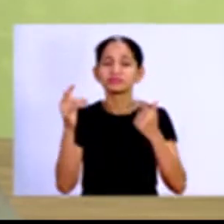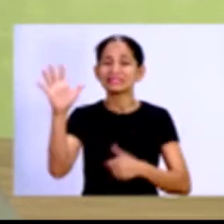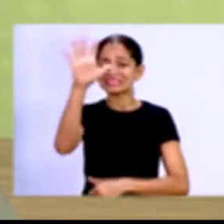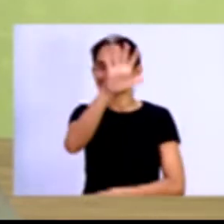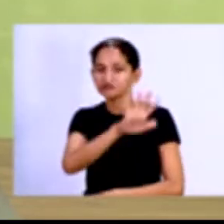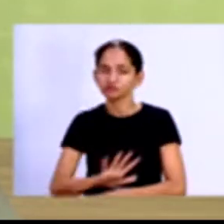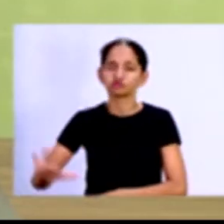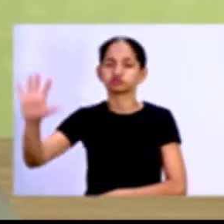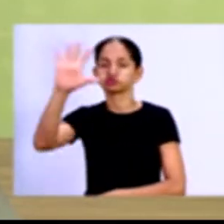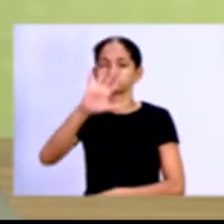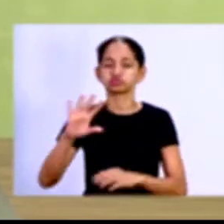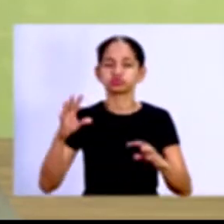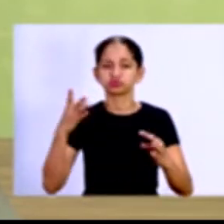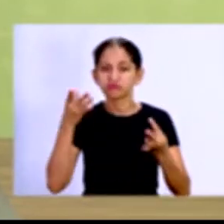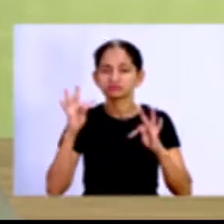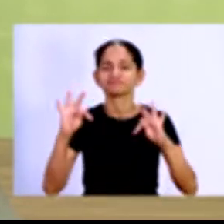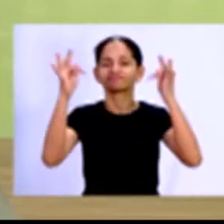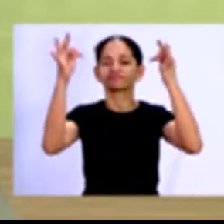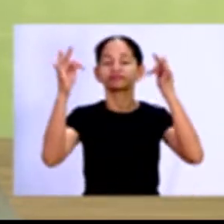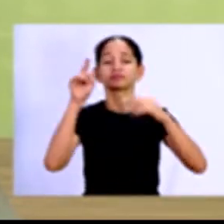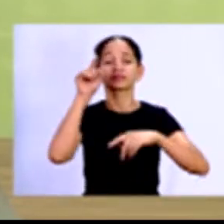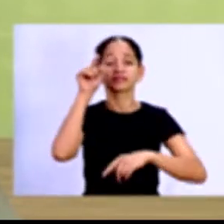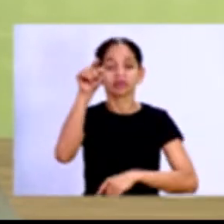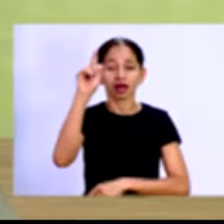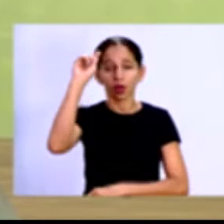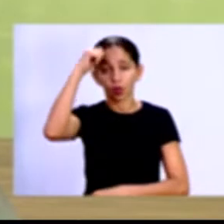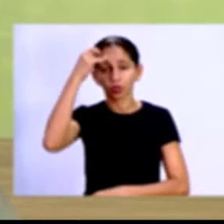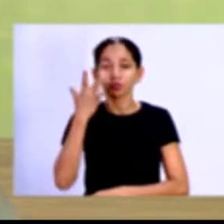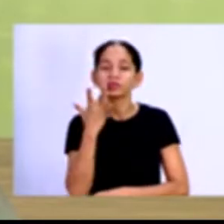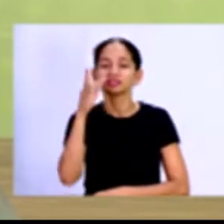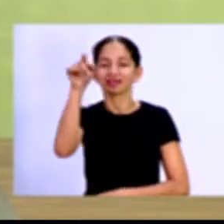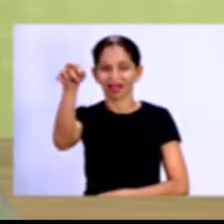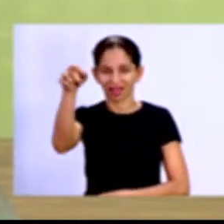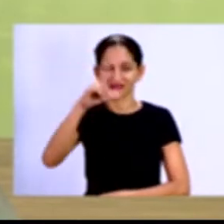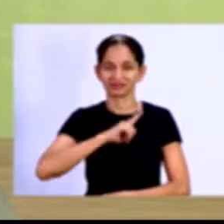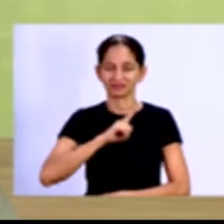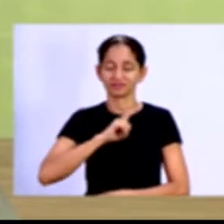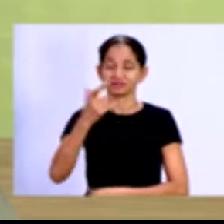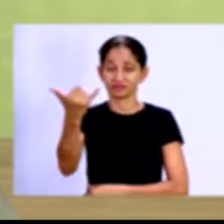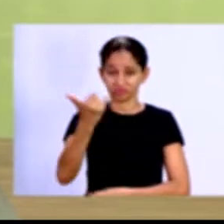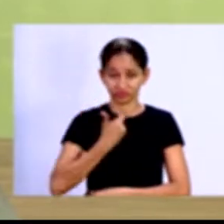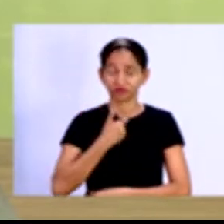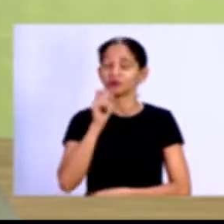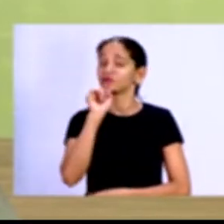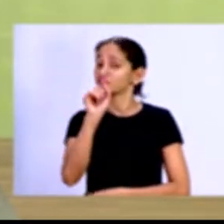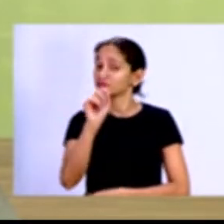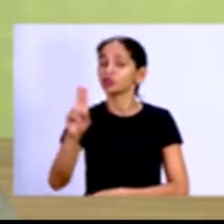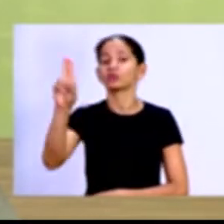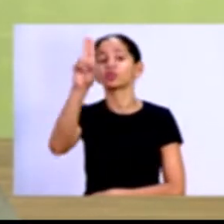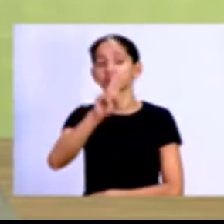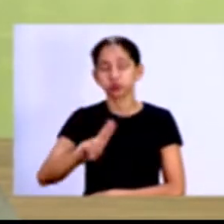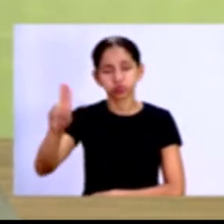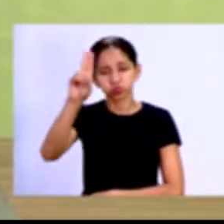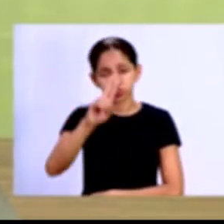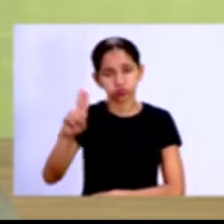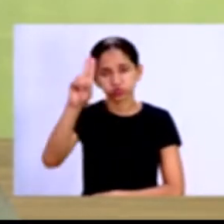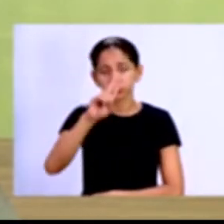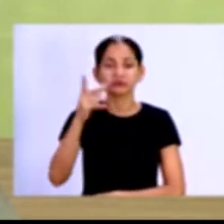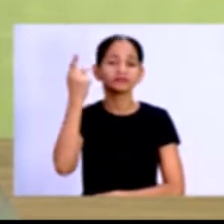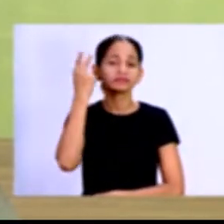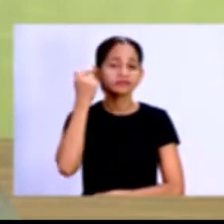ampla, que o Hélio do Polo de Ouro Preto informou que, por exemplo, muitas pessoas usam os aplicativos